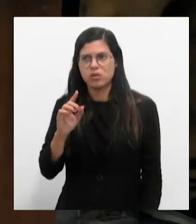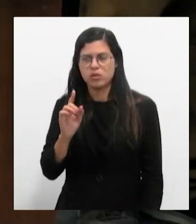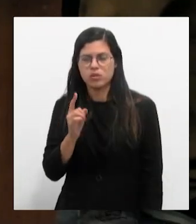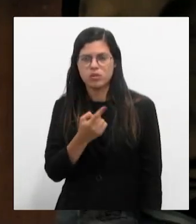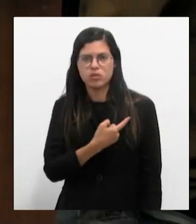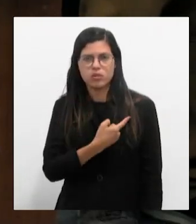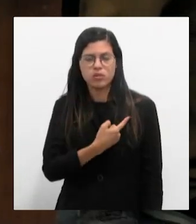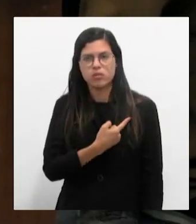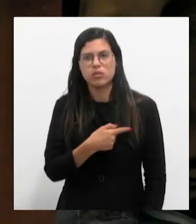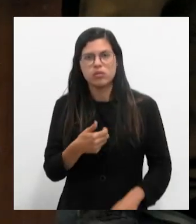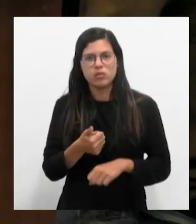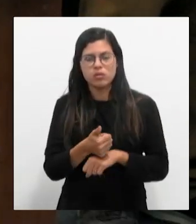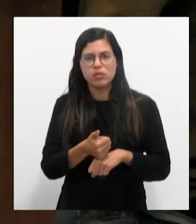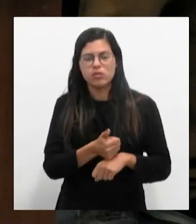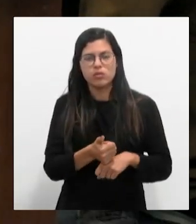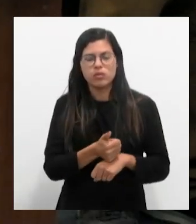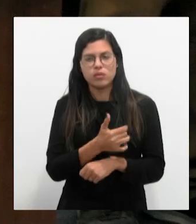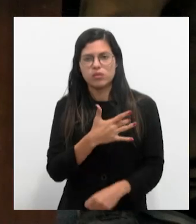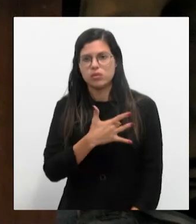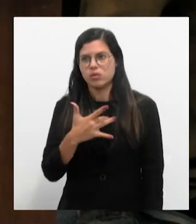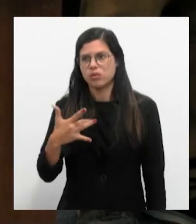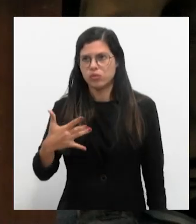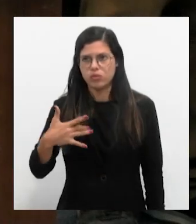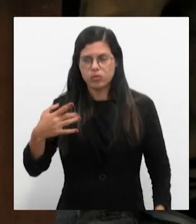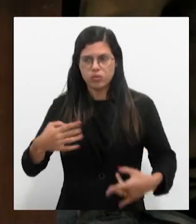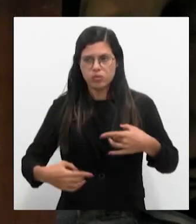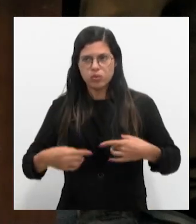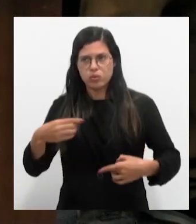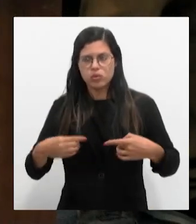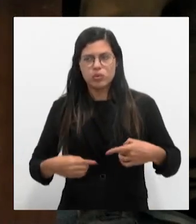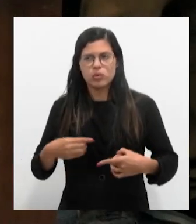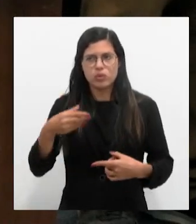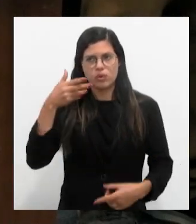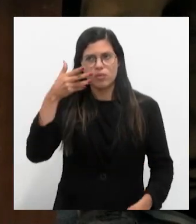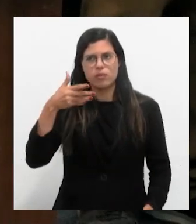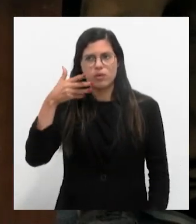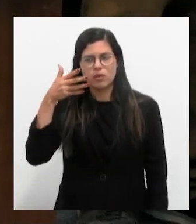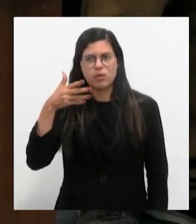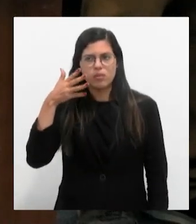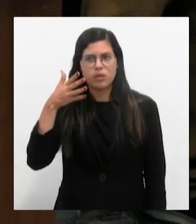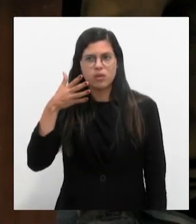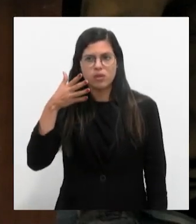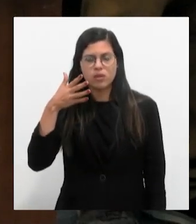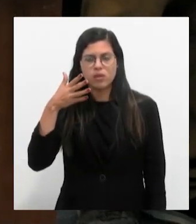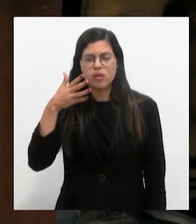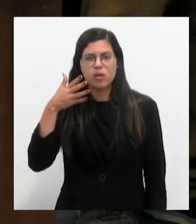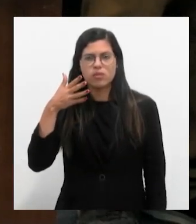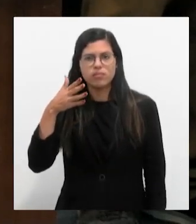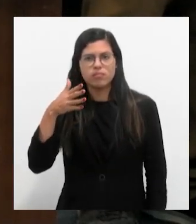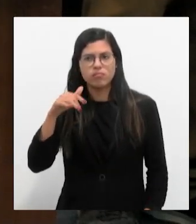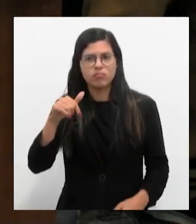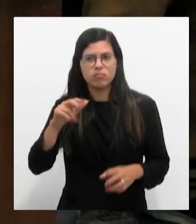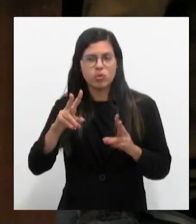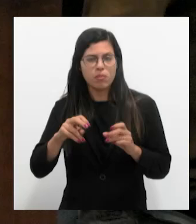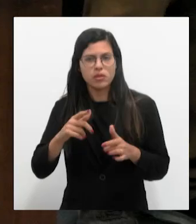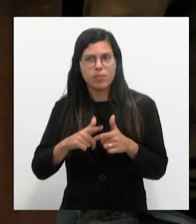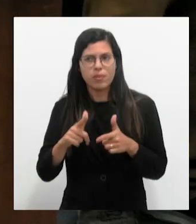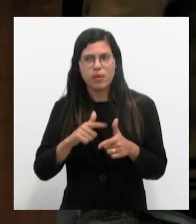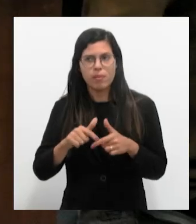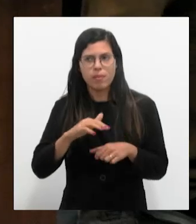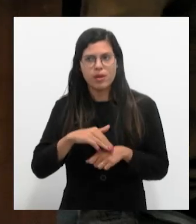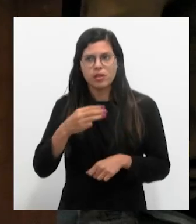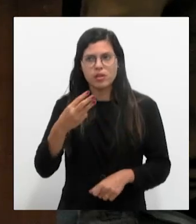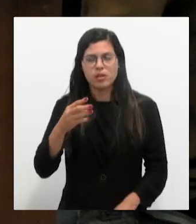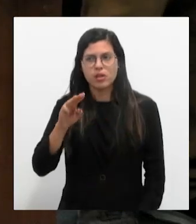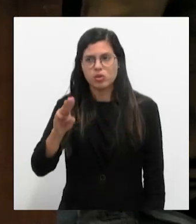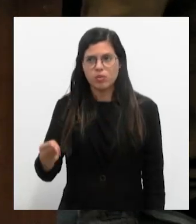minha, enquanto profissional de saúde, da discussão, enquanto parlamentares, a respeito desse problema. São mais de 3